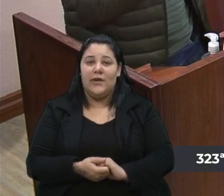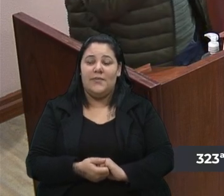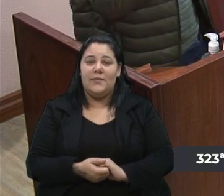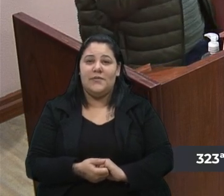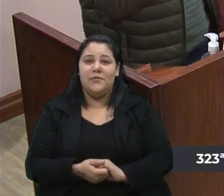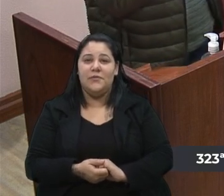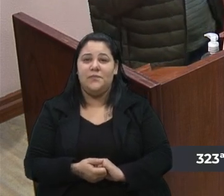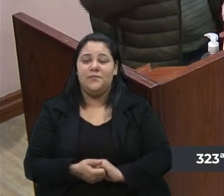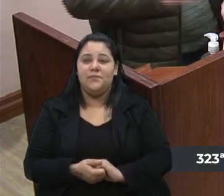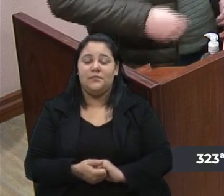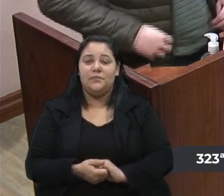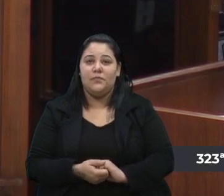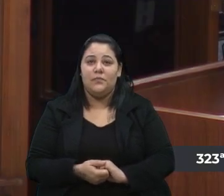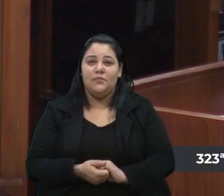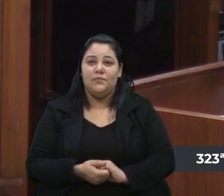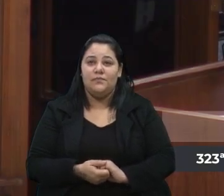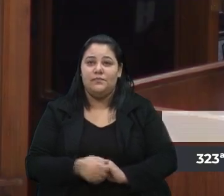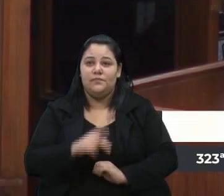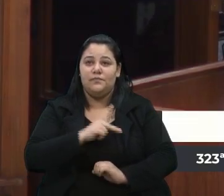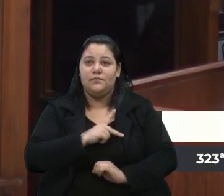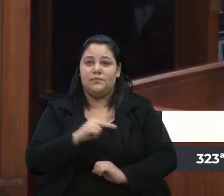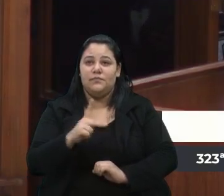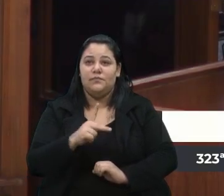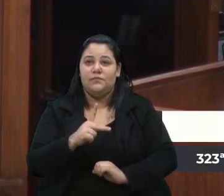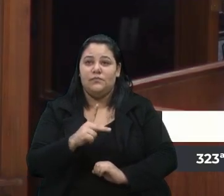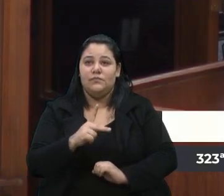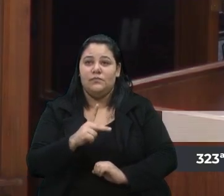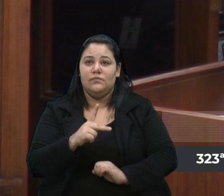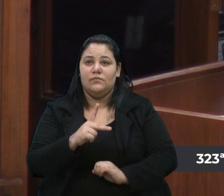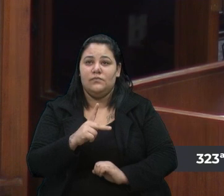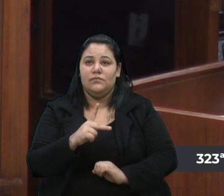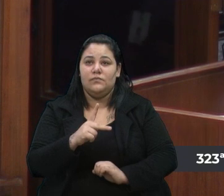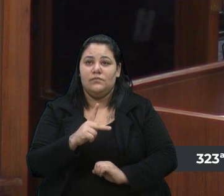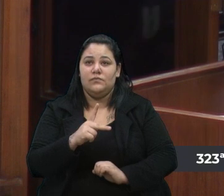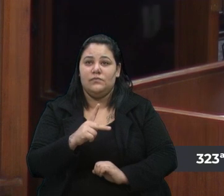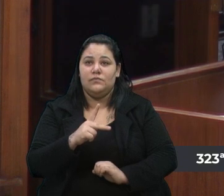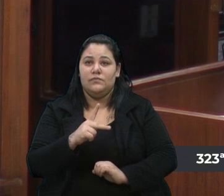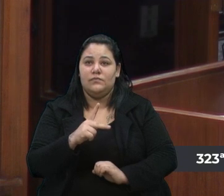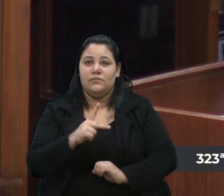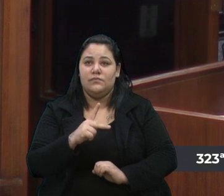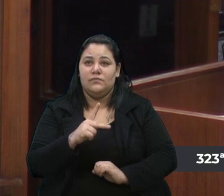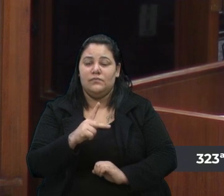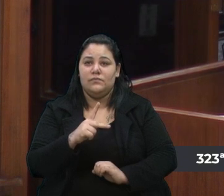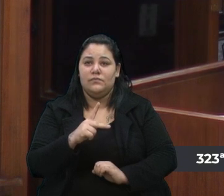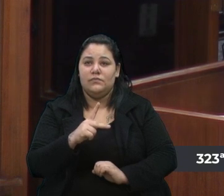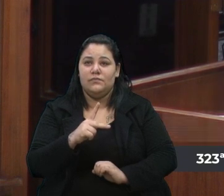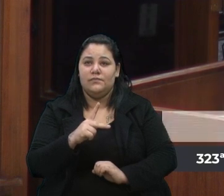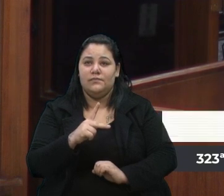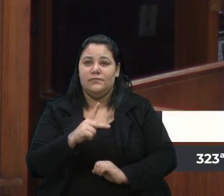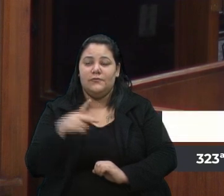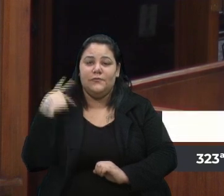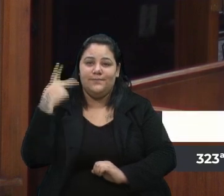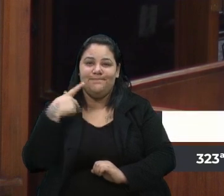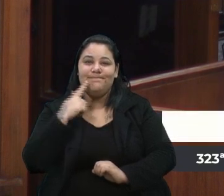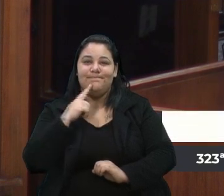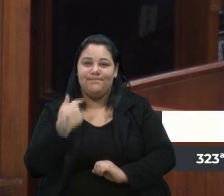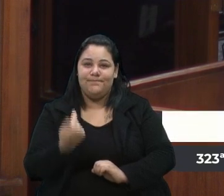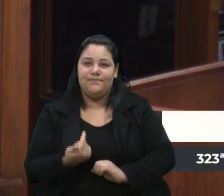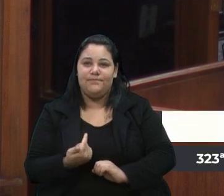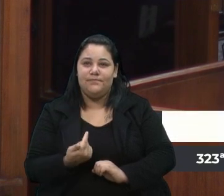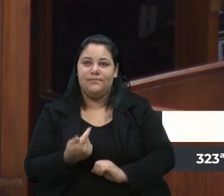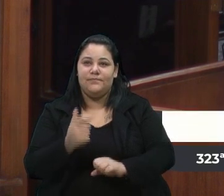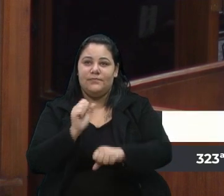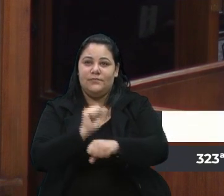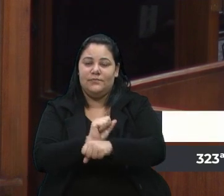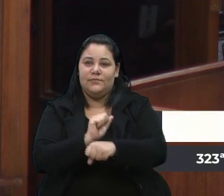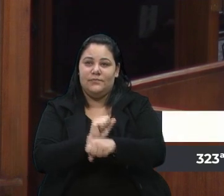Obrigado Presidente é indignante lastimável né vereadora Gladys se Esperamos